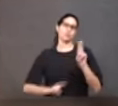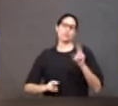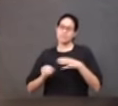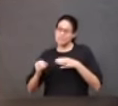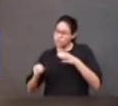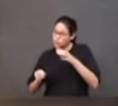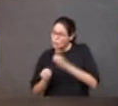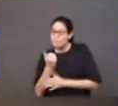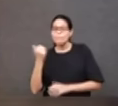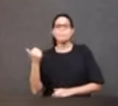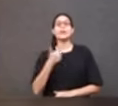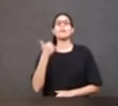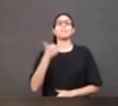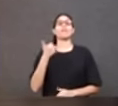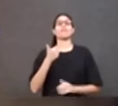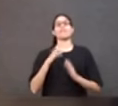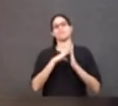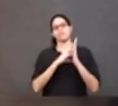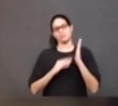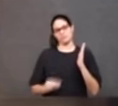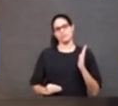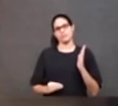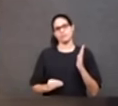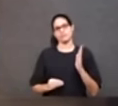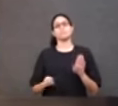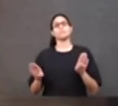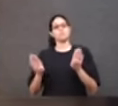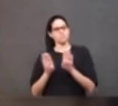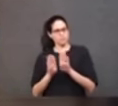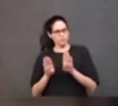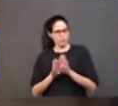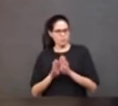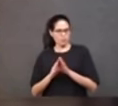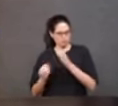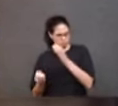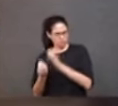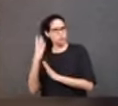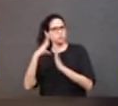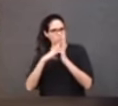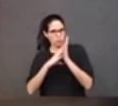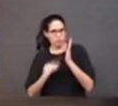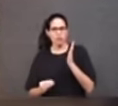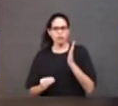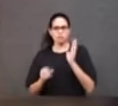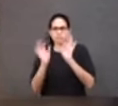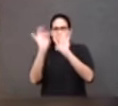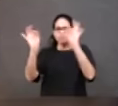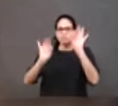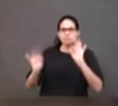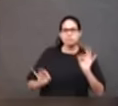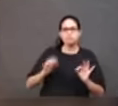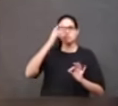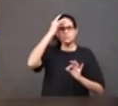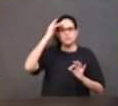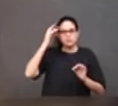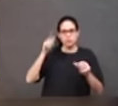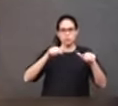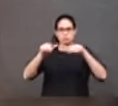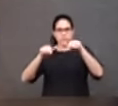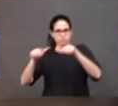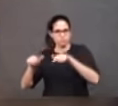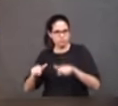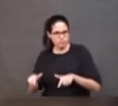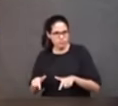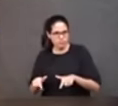o primeiro modelo. Também criamos modelo de alocação de recursos humanos que nos permitiram destravar